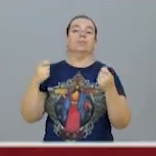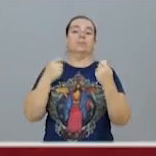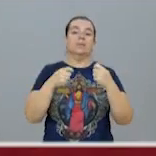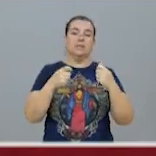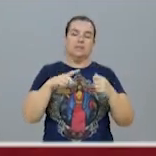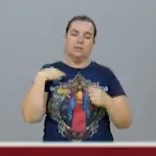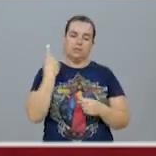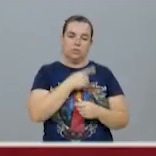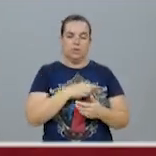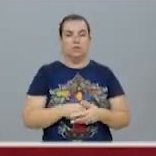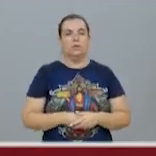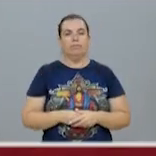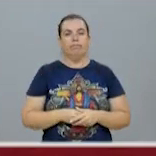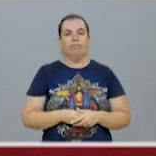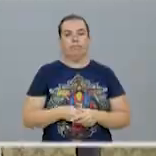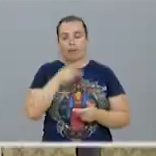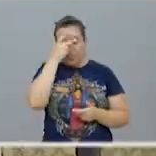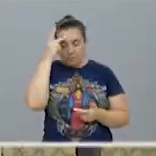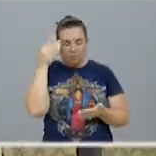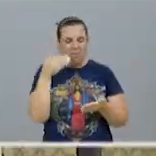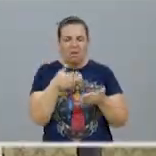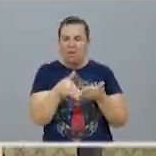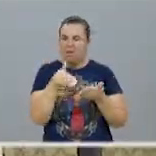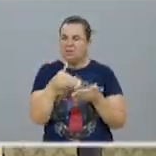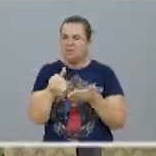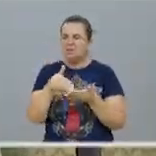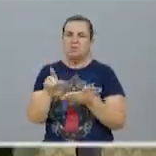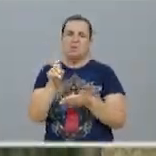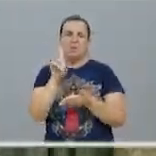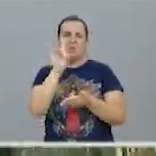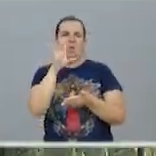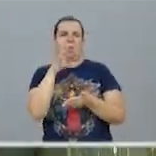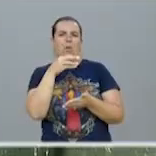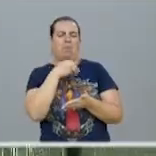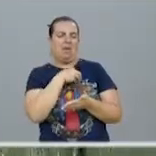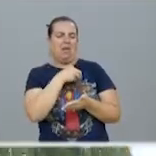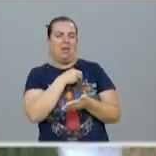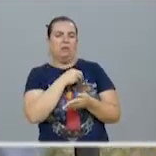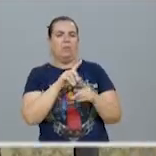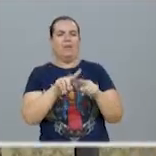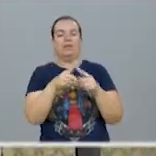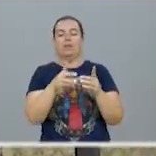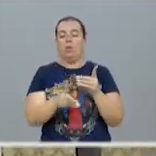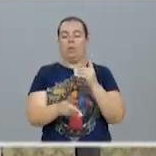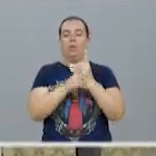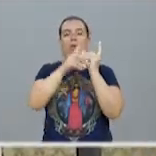estão perdidas, e quando eu falo perdida, não é no mundo do pecado, mas não se encontraram,